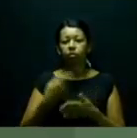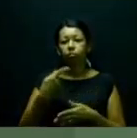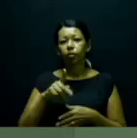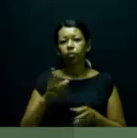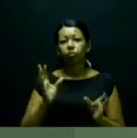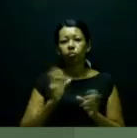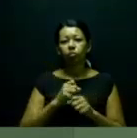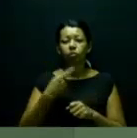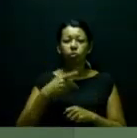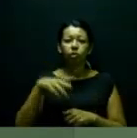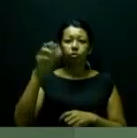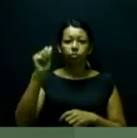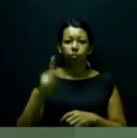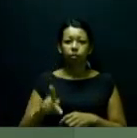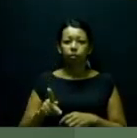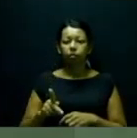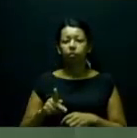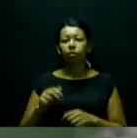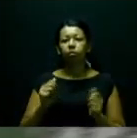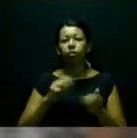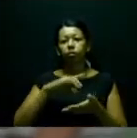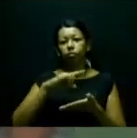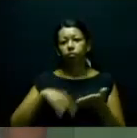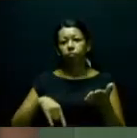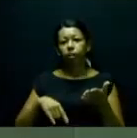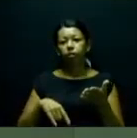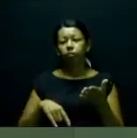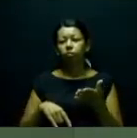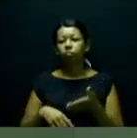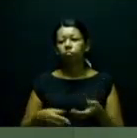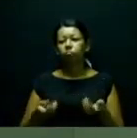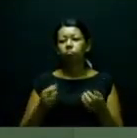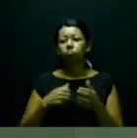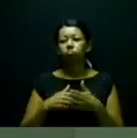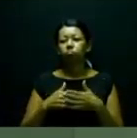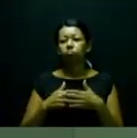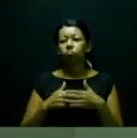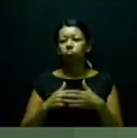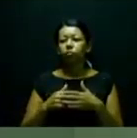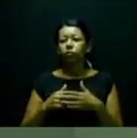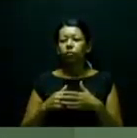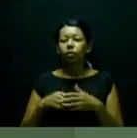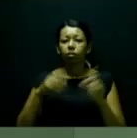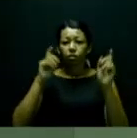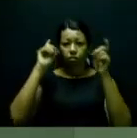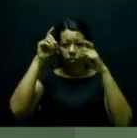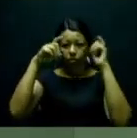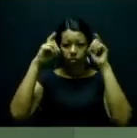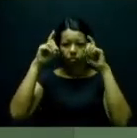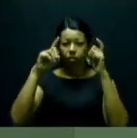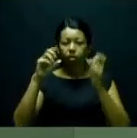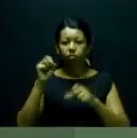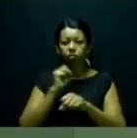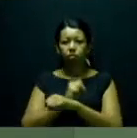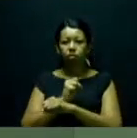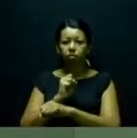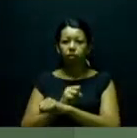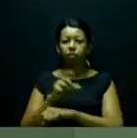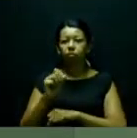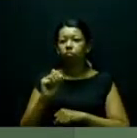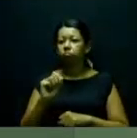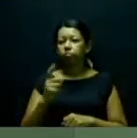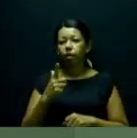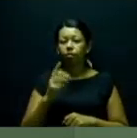de aposentadoria. Com este documento em mãos, senhor presidente, a gente fica preocupado, e eu espero que isto